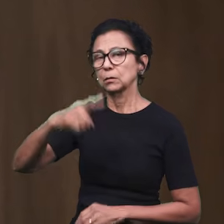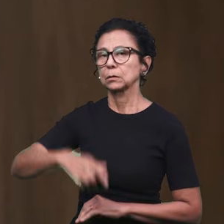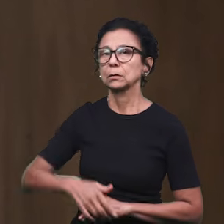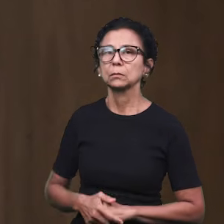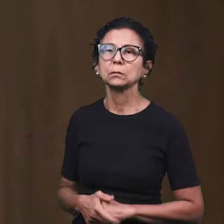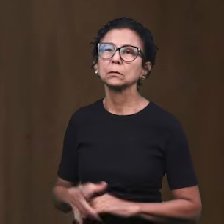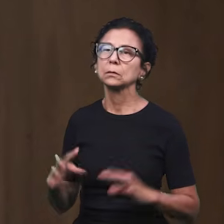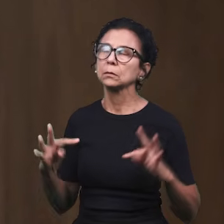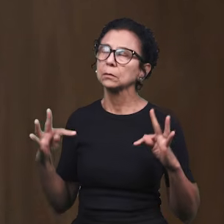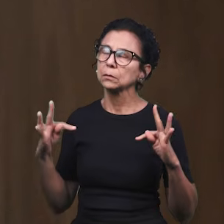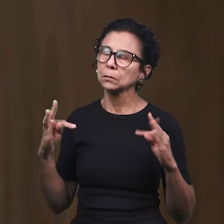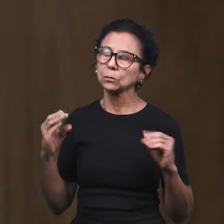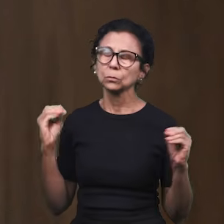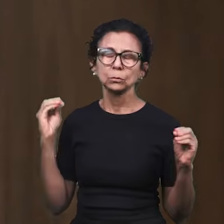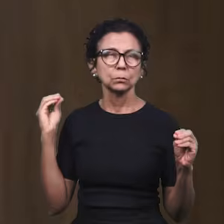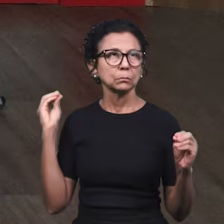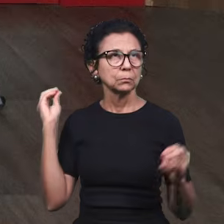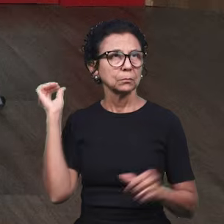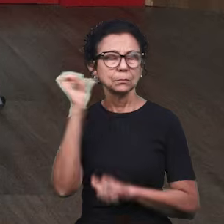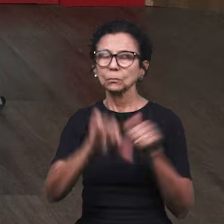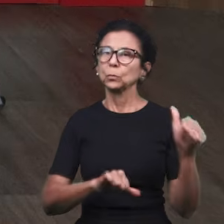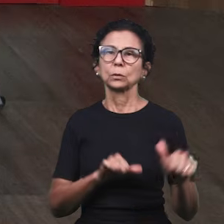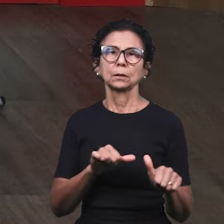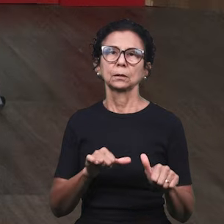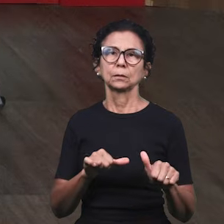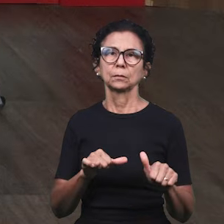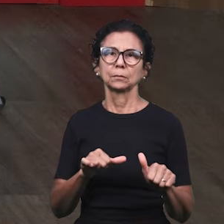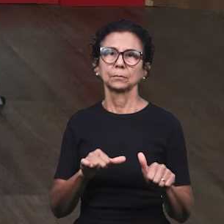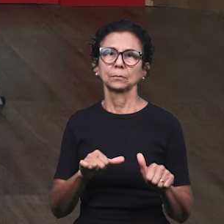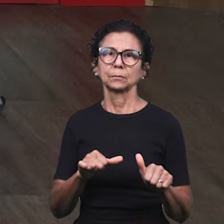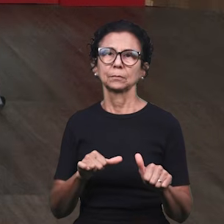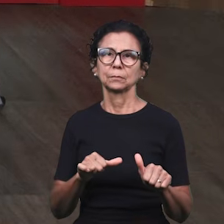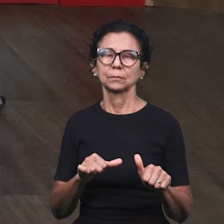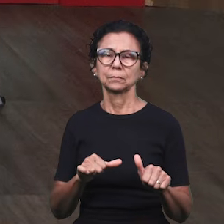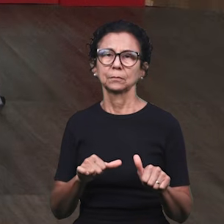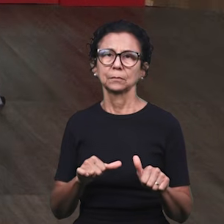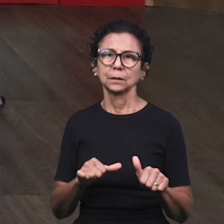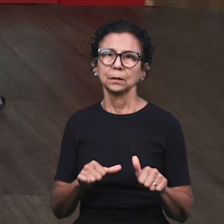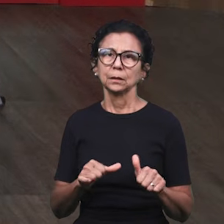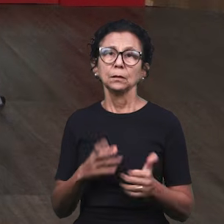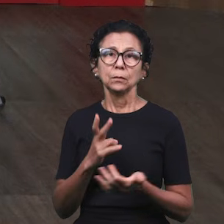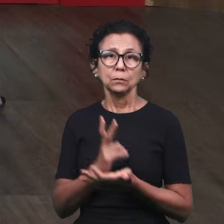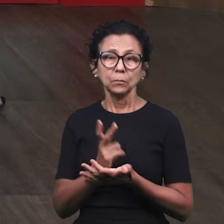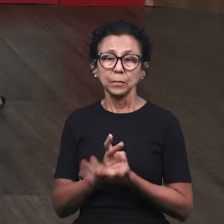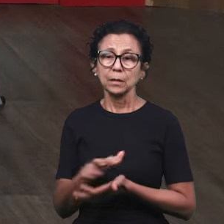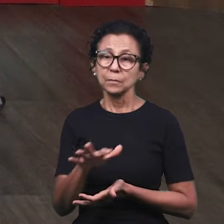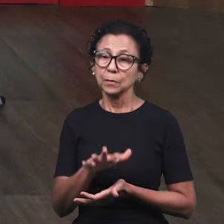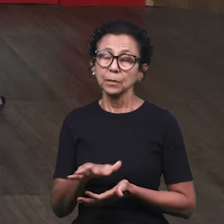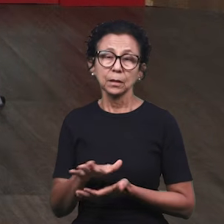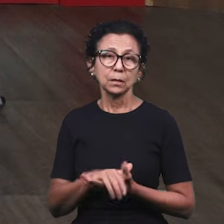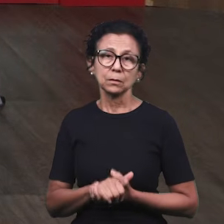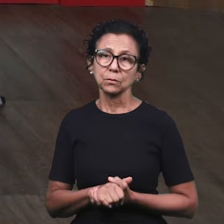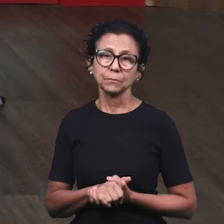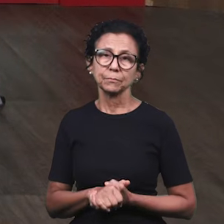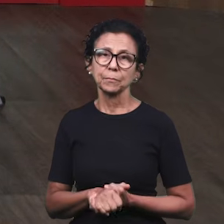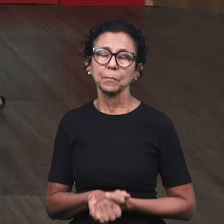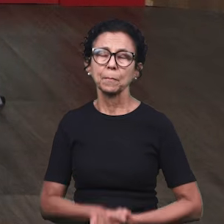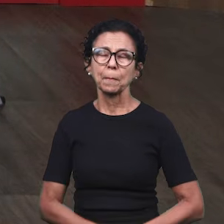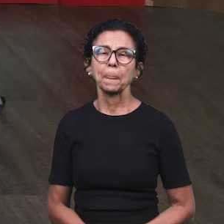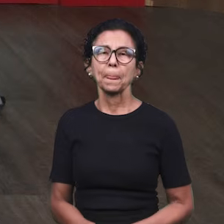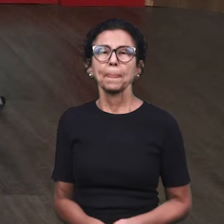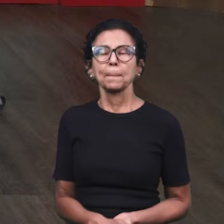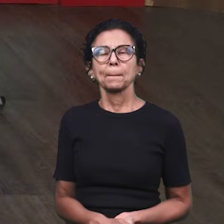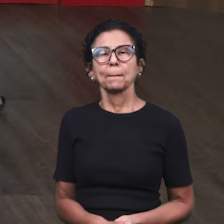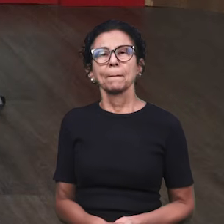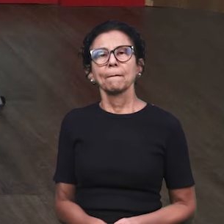ambiente, muda pela palavra do Senhor. Professor Vinícius. Vamos falar um pouco sobre até o Mar da Galileia,